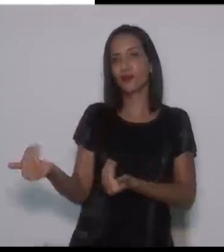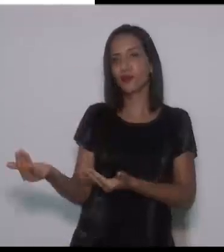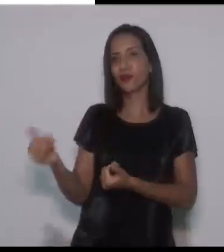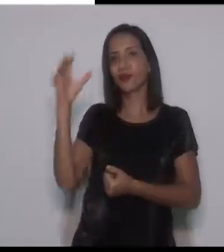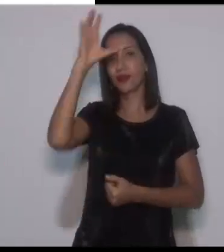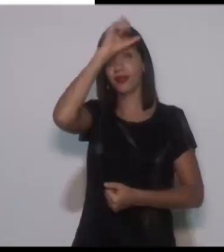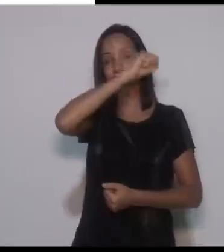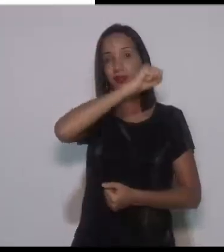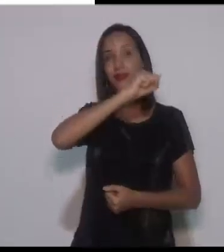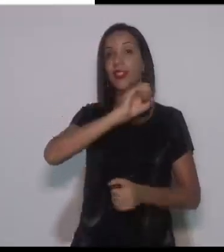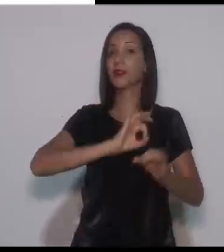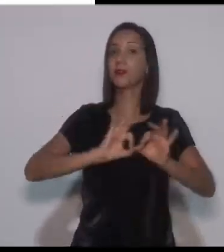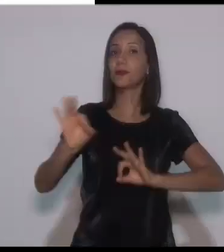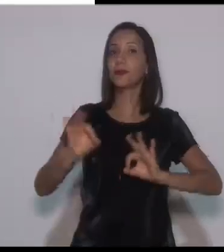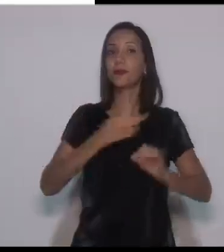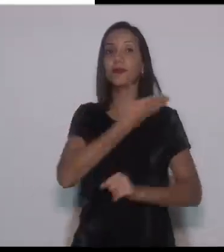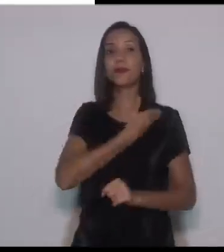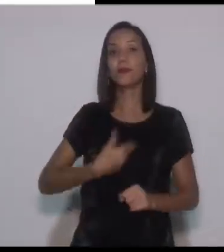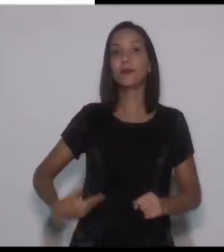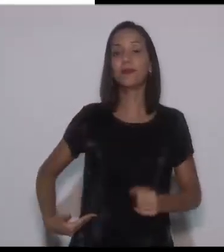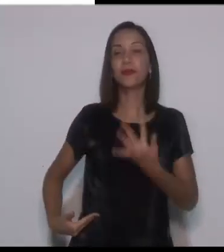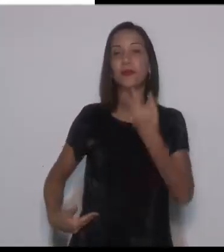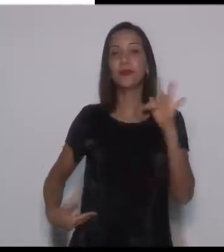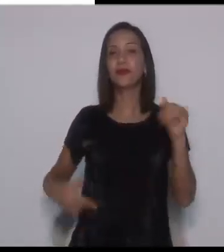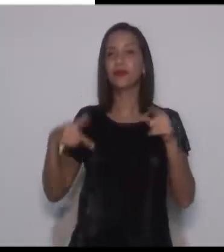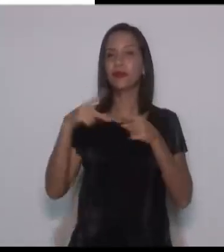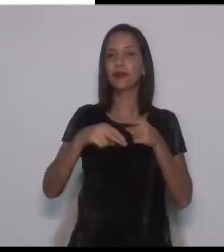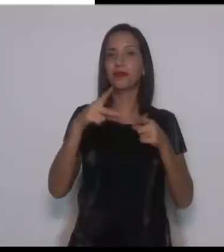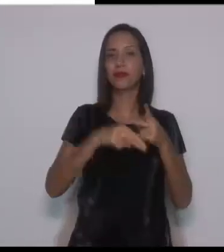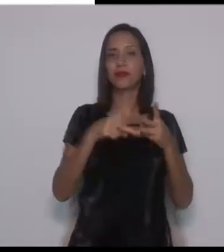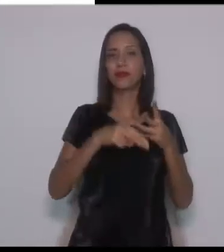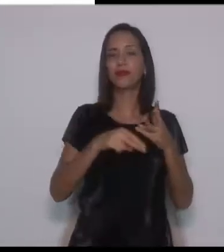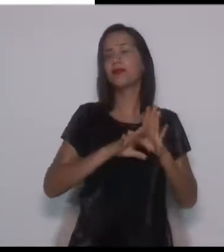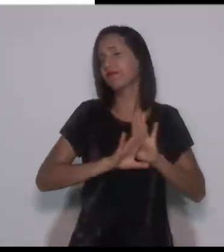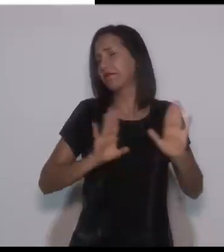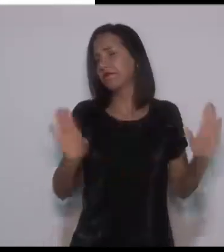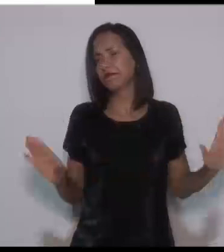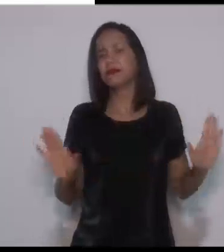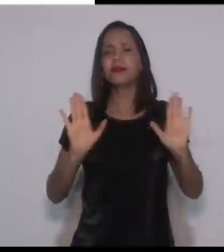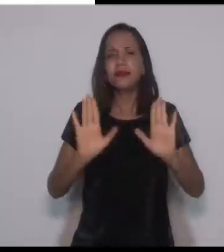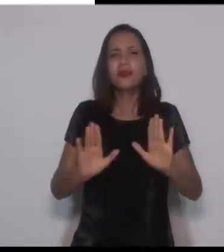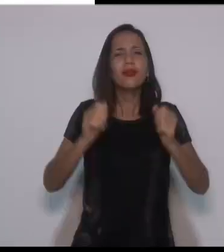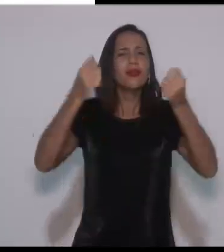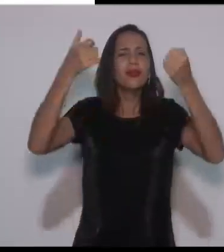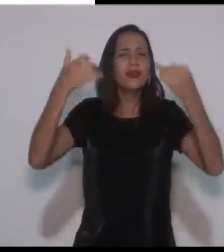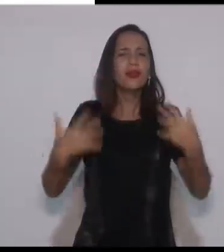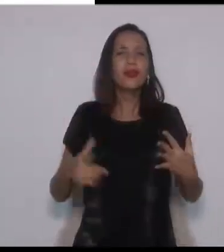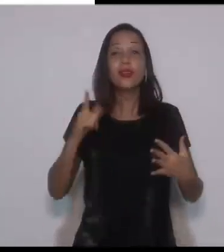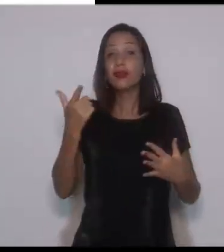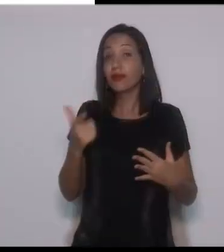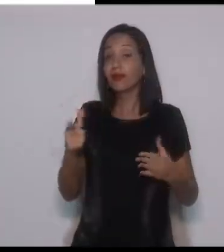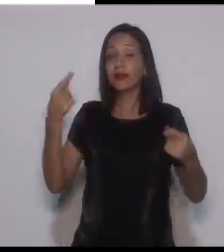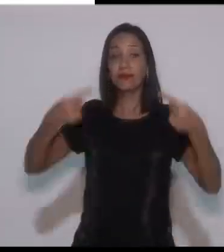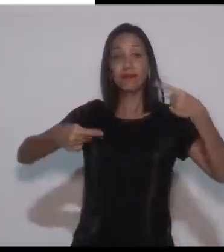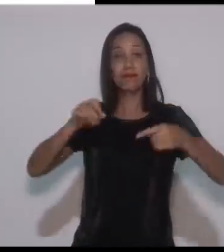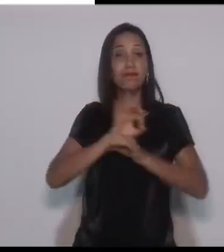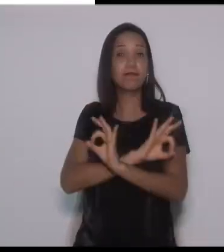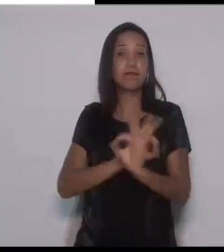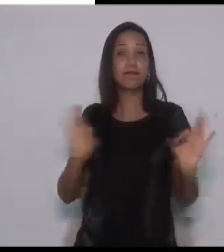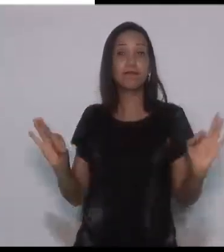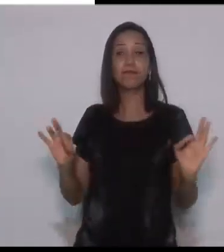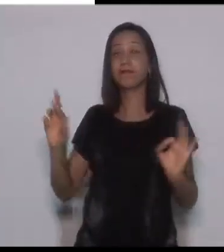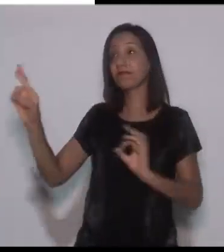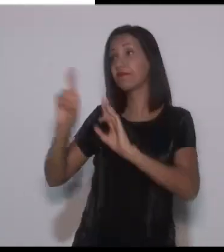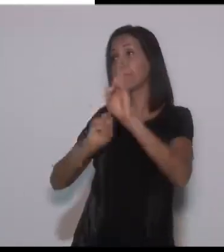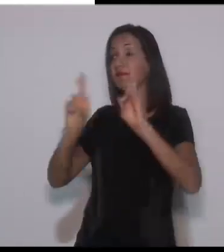dos projetos do governo federal que também foram cortados, etc. Mas é muito claro que, se não tiver política nenhuma, o resultado vai